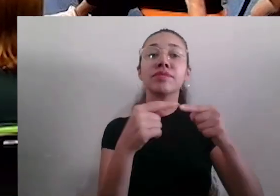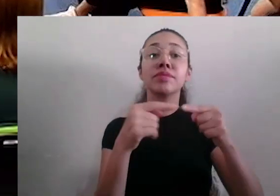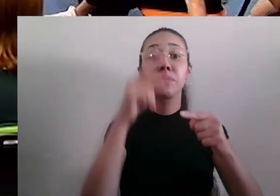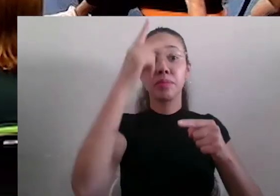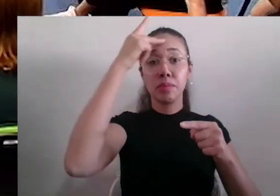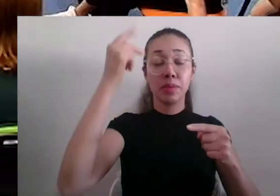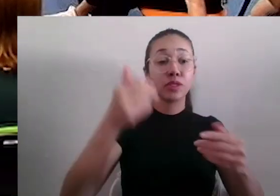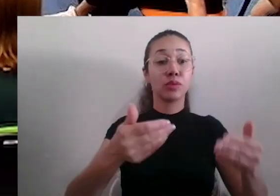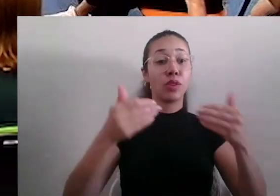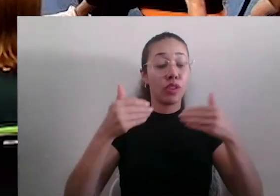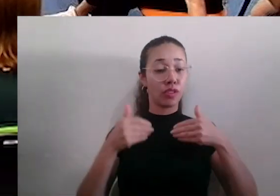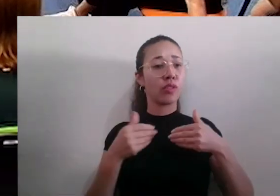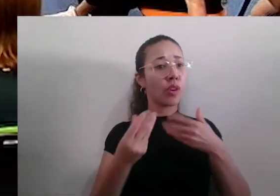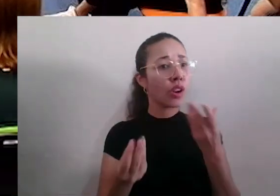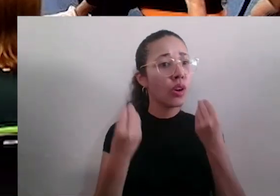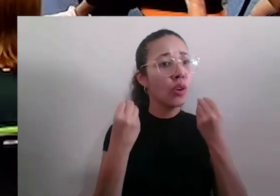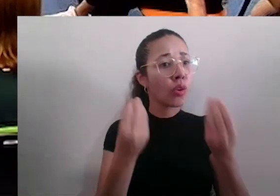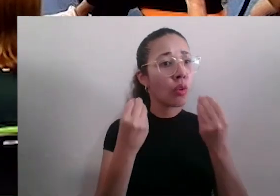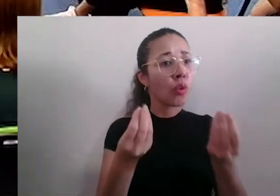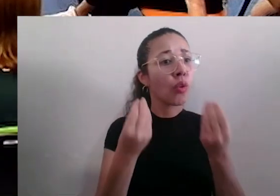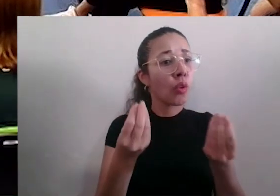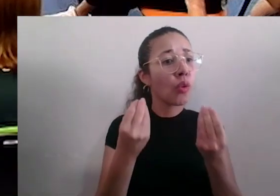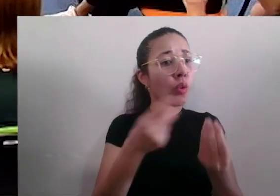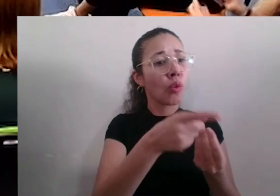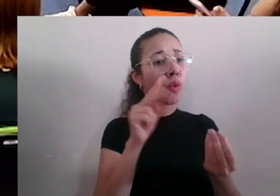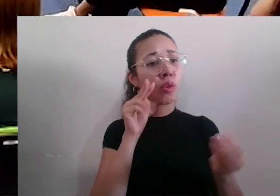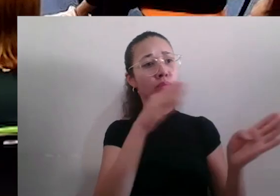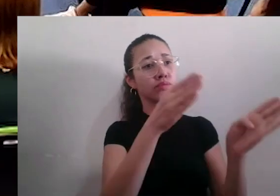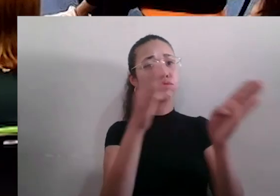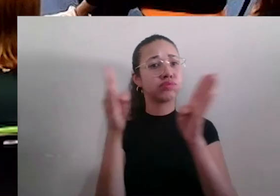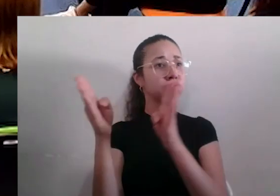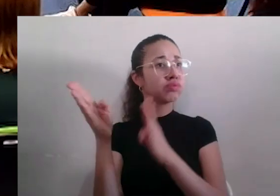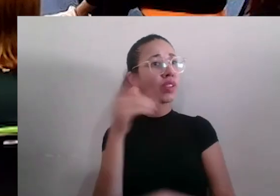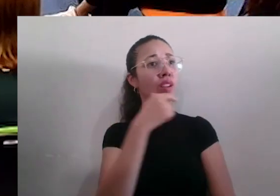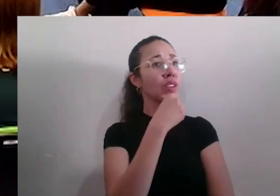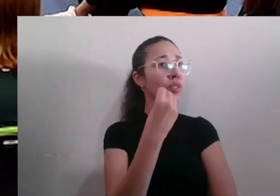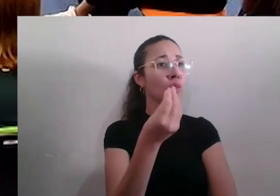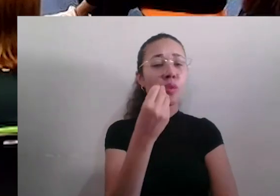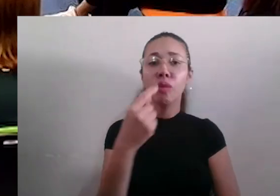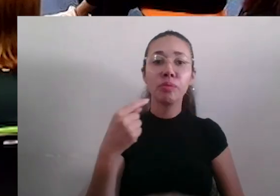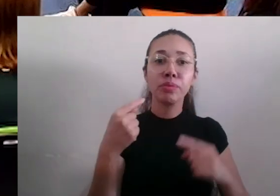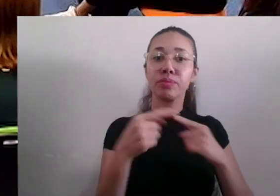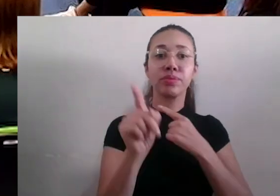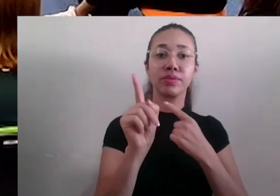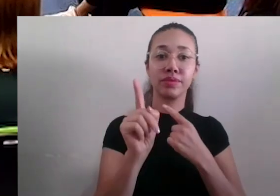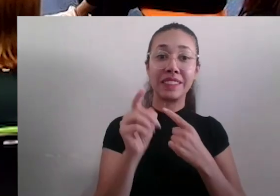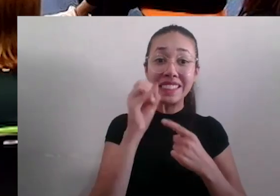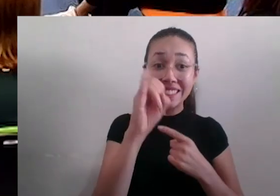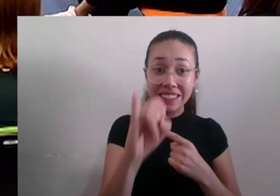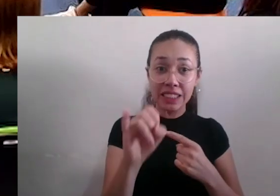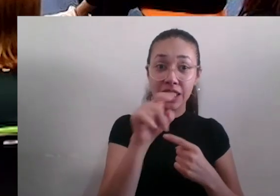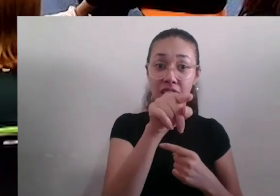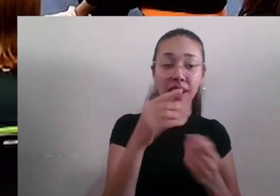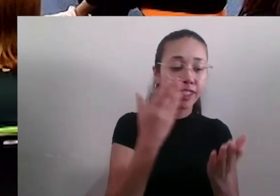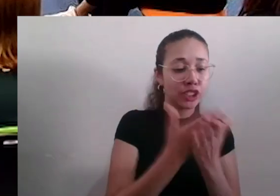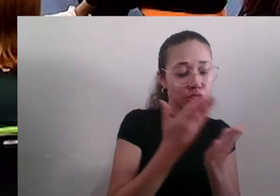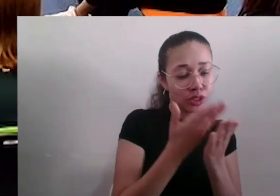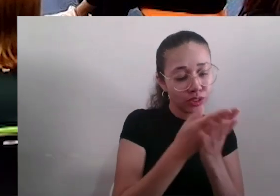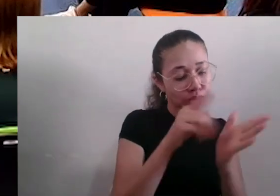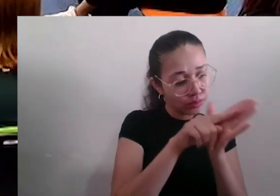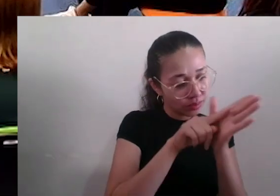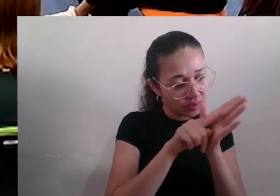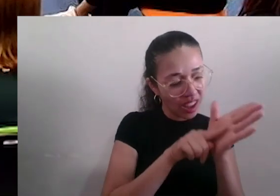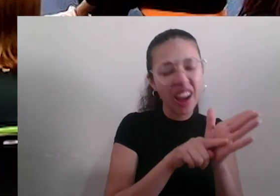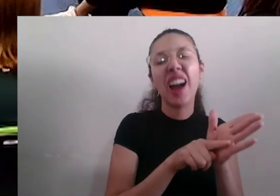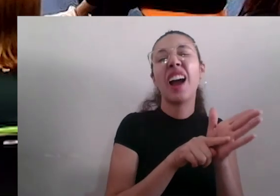meu Deus como pode dizer uma coisa dessas mas se você de fato vai estudar o que acontece você diz não tá certo ele era isso